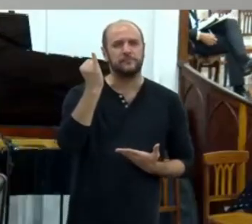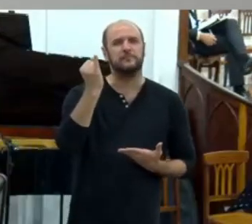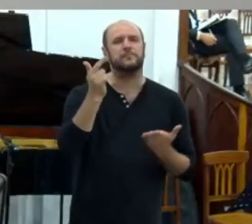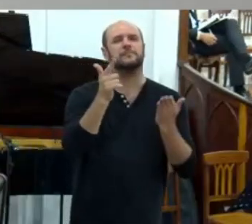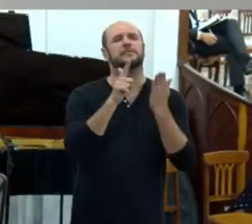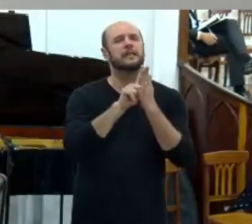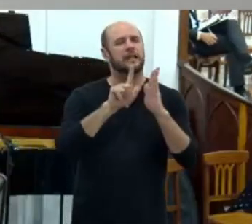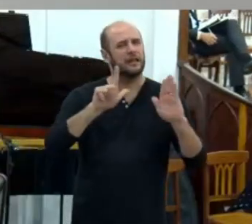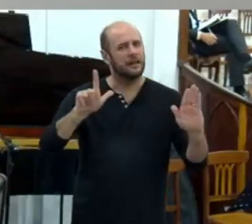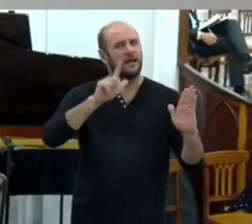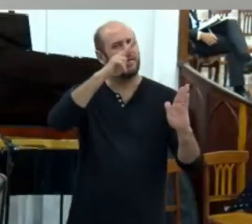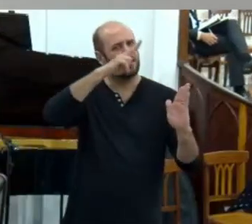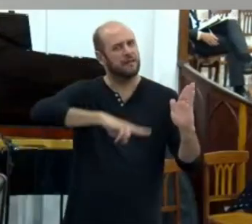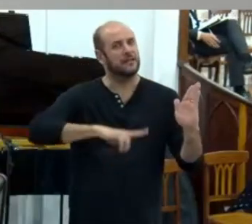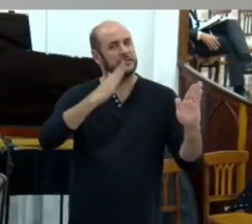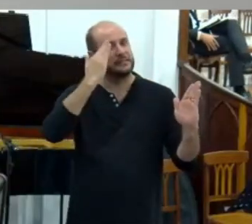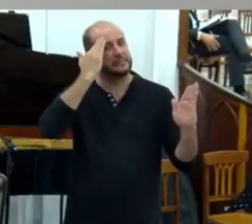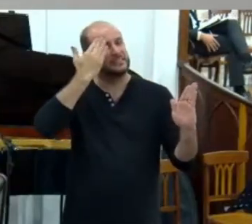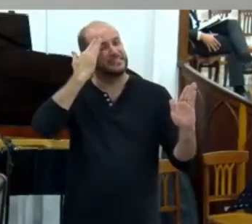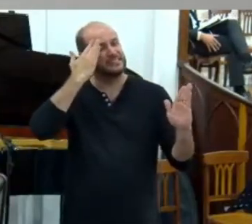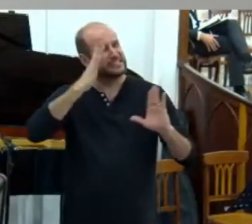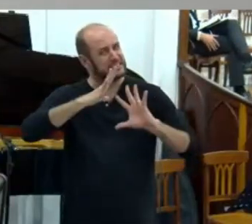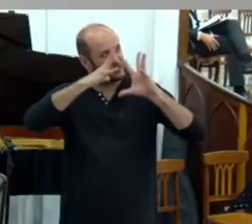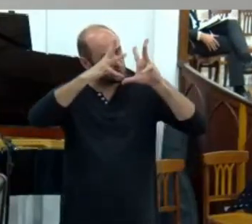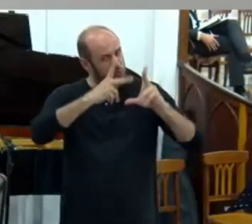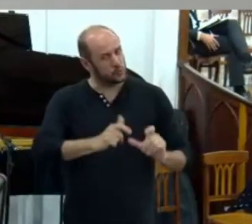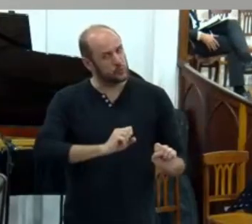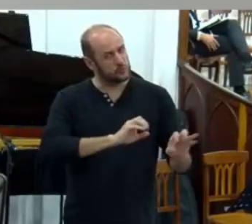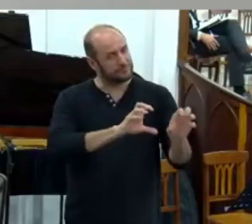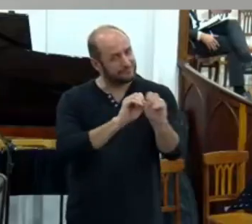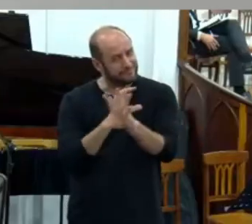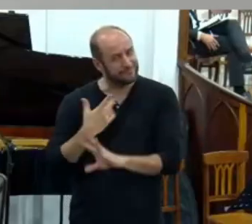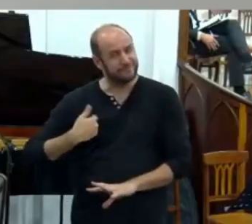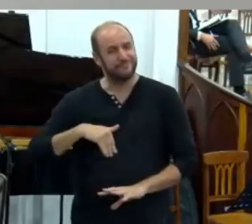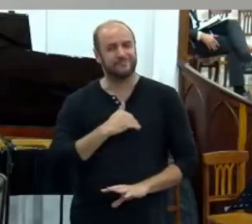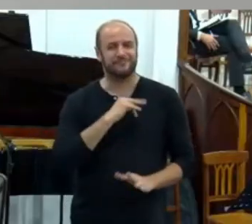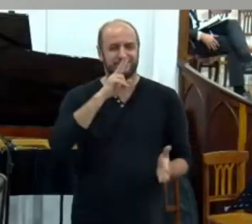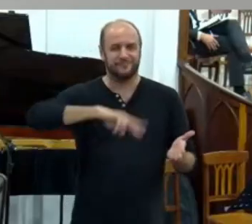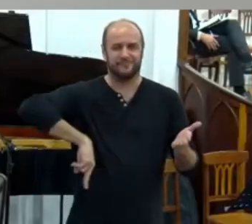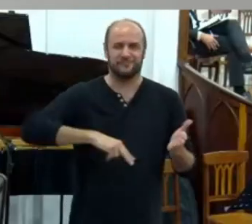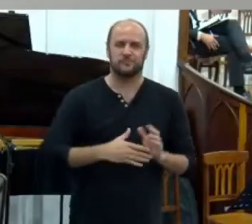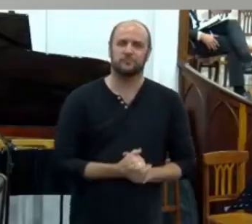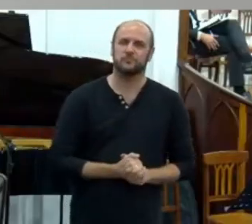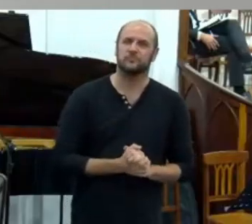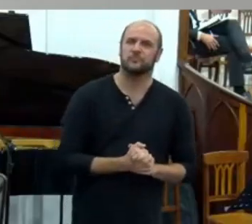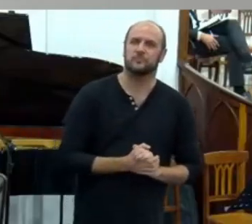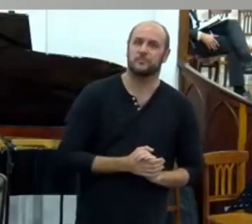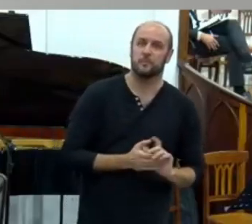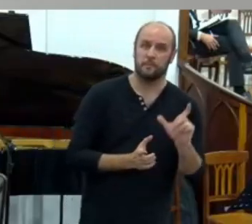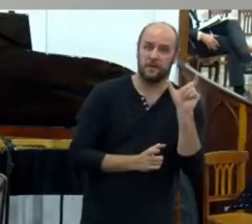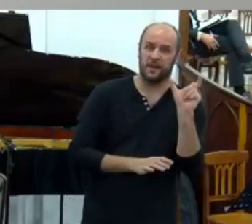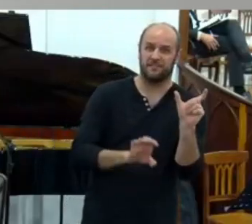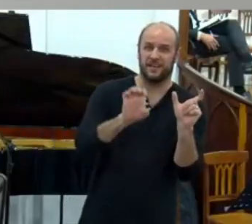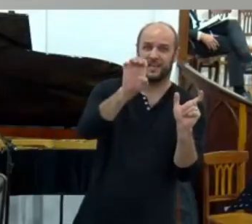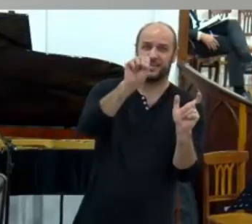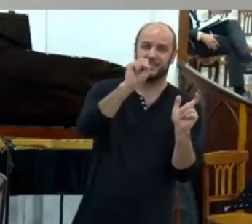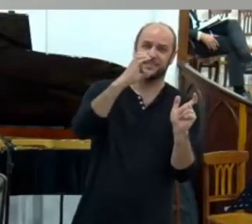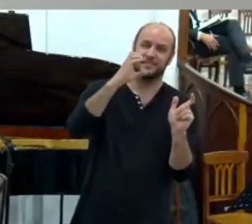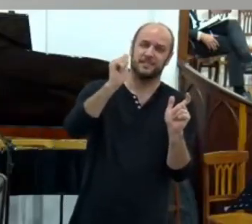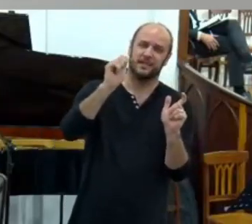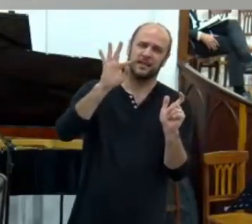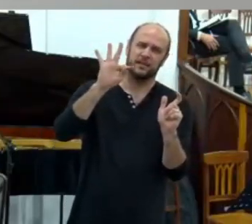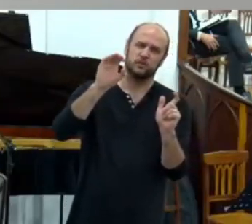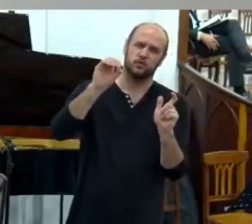além, entendermos toda a mensagem do texto que está diante de nós. A palavra escatologia é